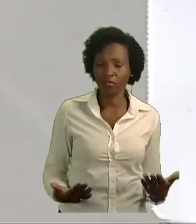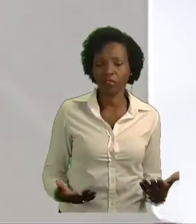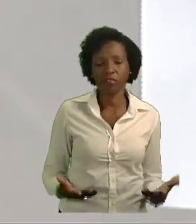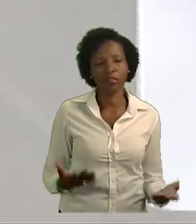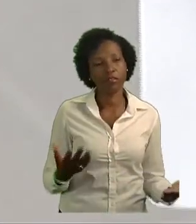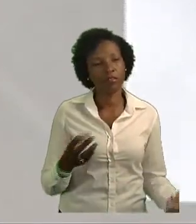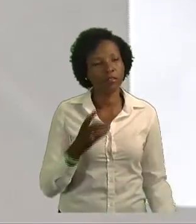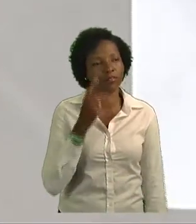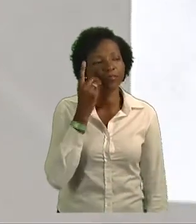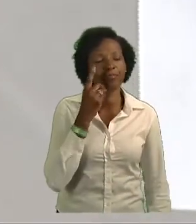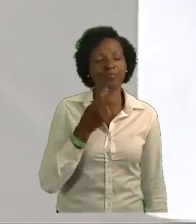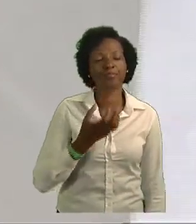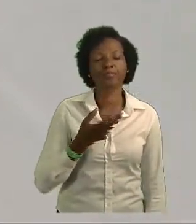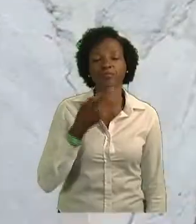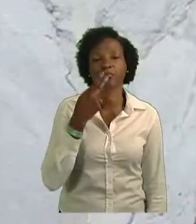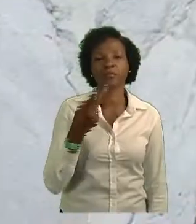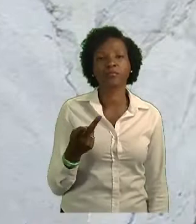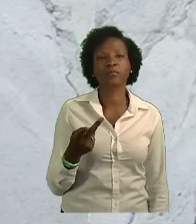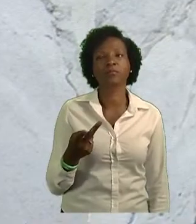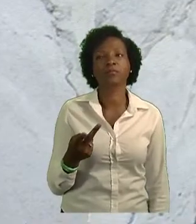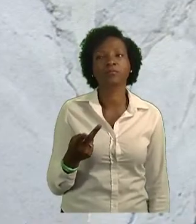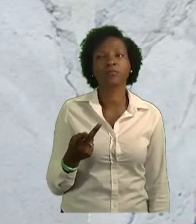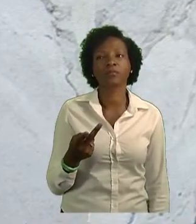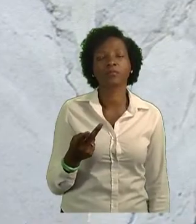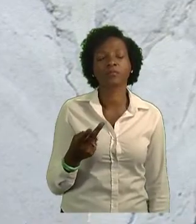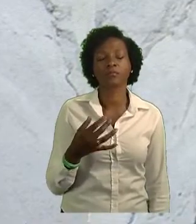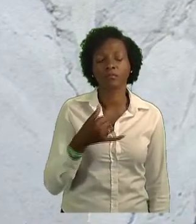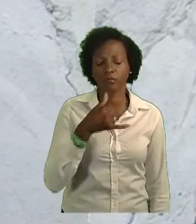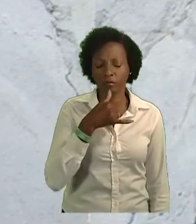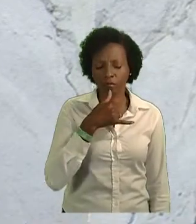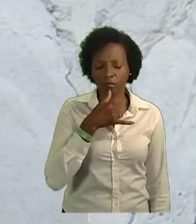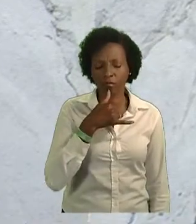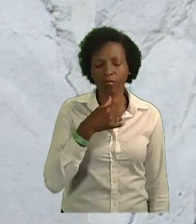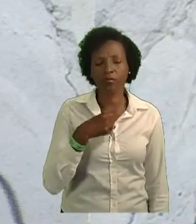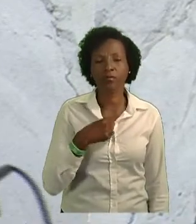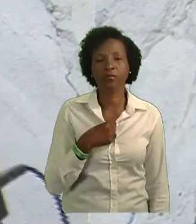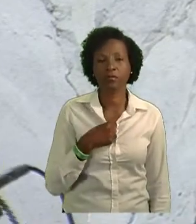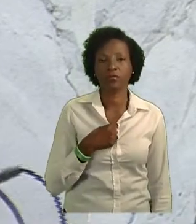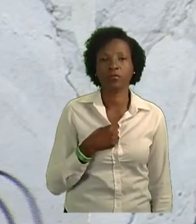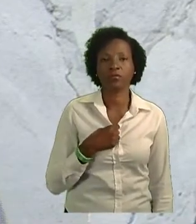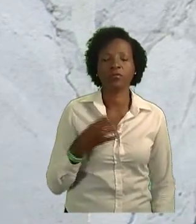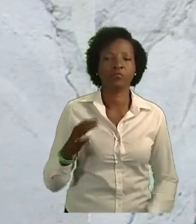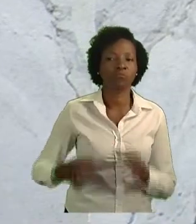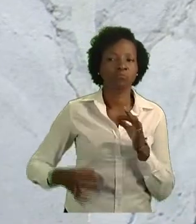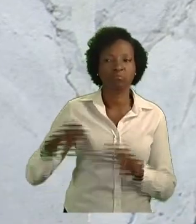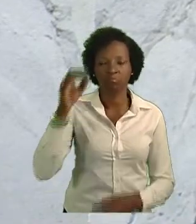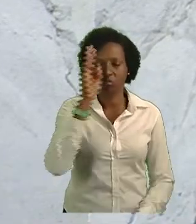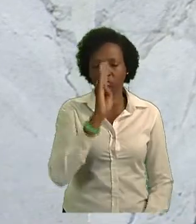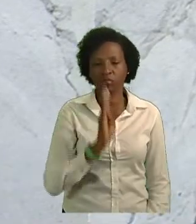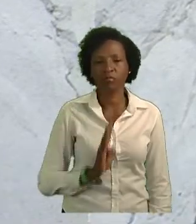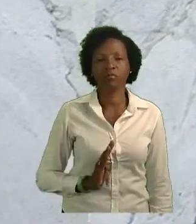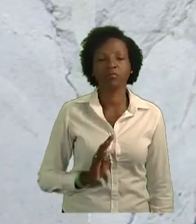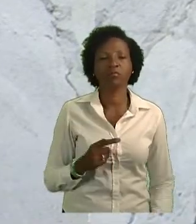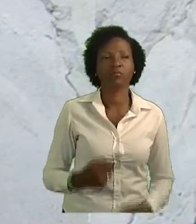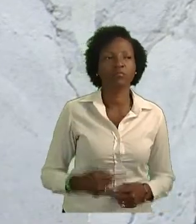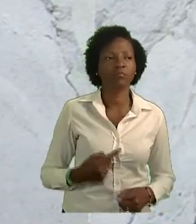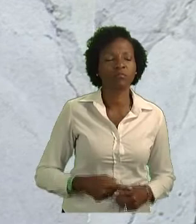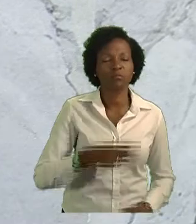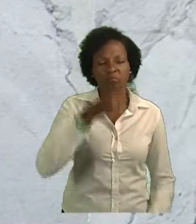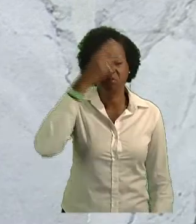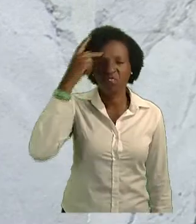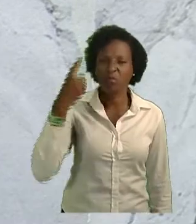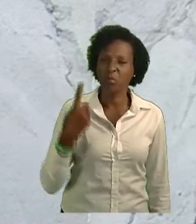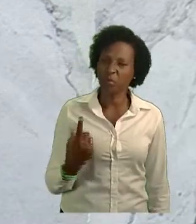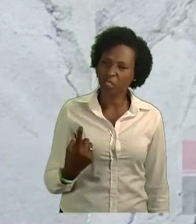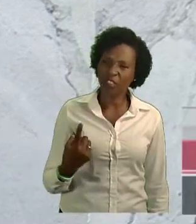dizer da minha tristeza com a justiça brasileira porque o indivíduo que